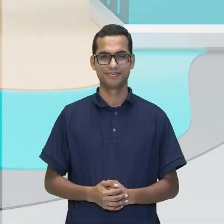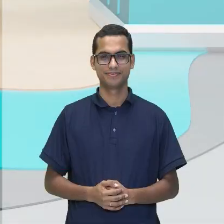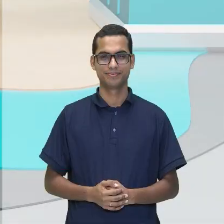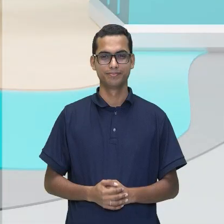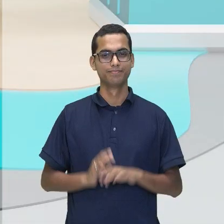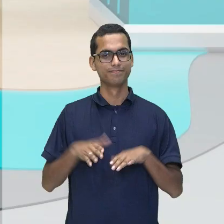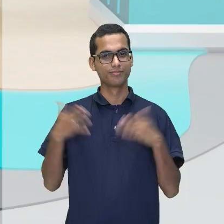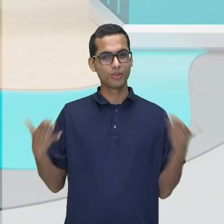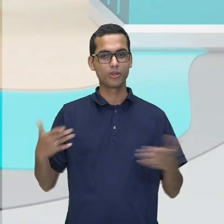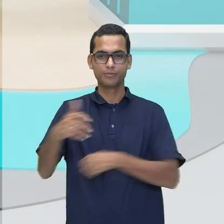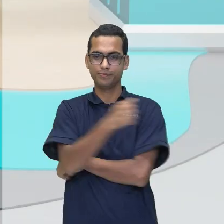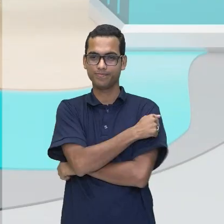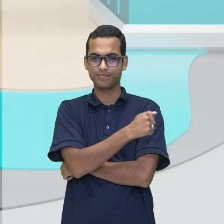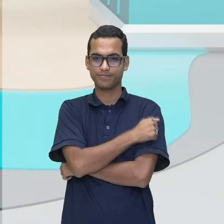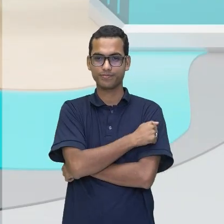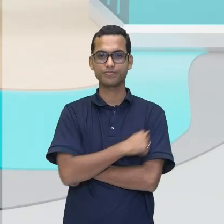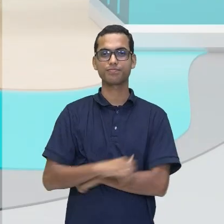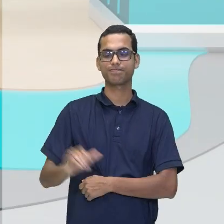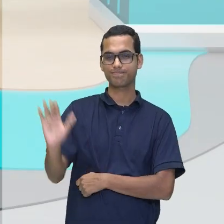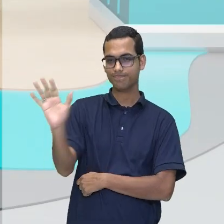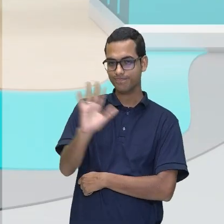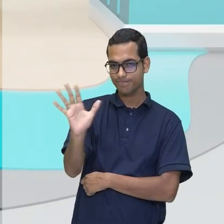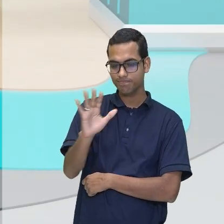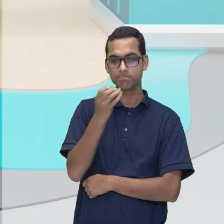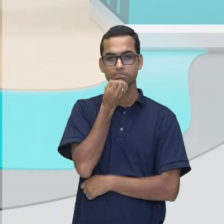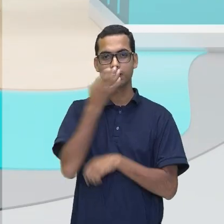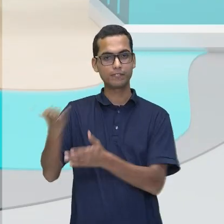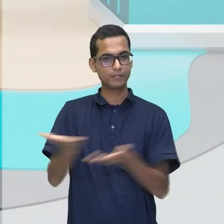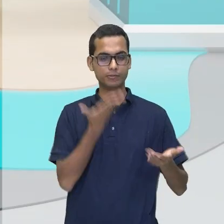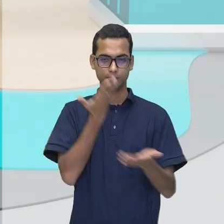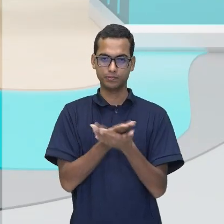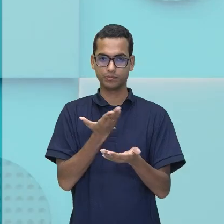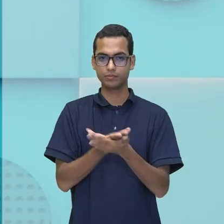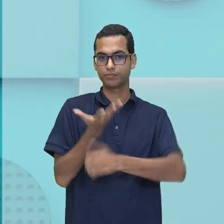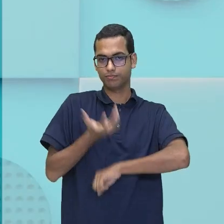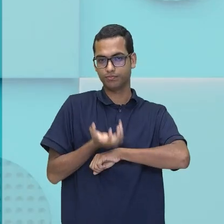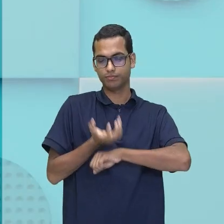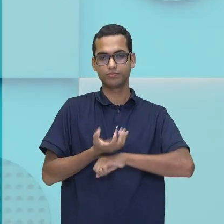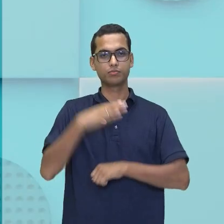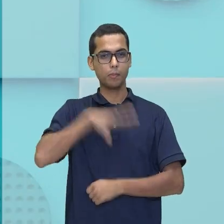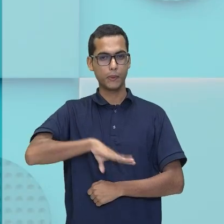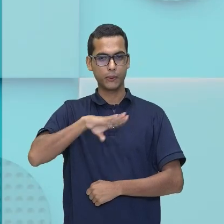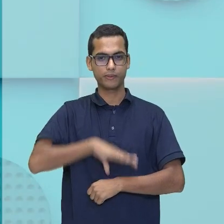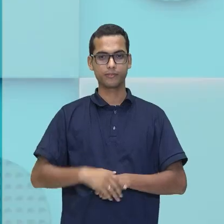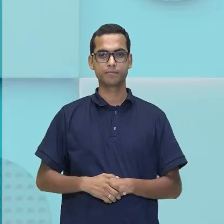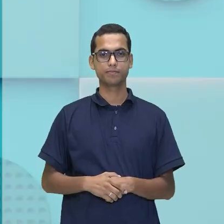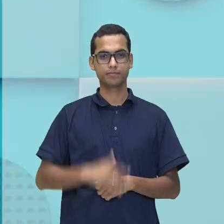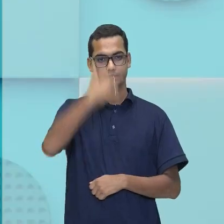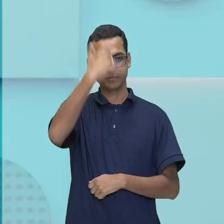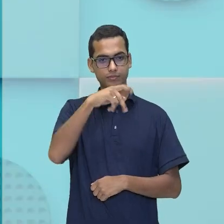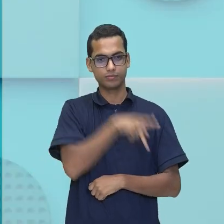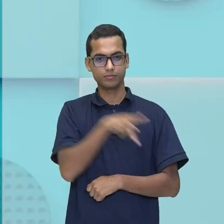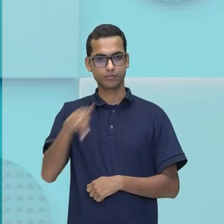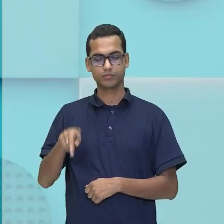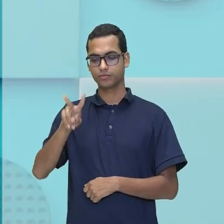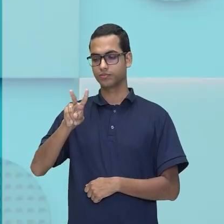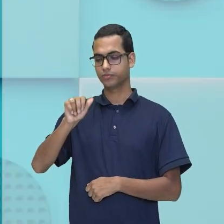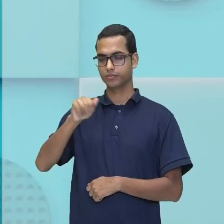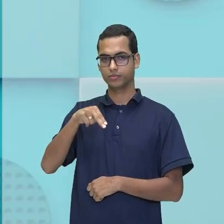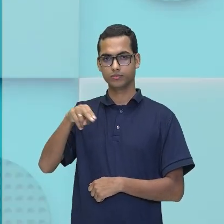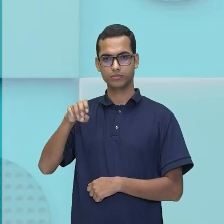meus queridos, sejam muito bem-vindos à nossa aula de língua portuguesa. Eu sou a